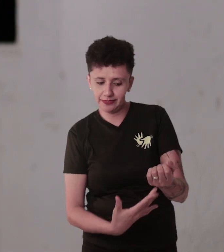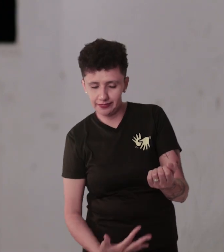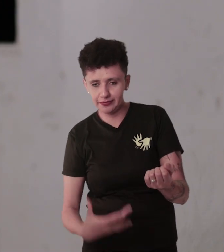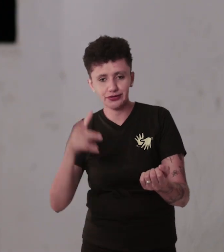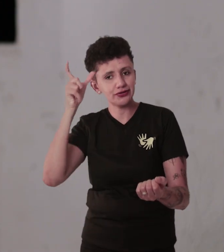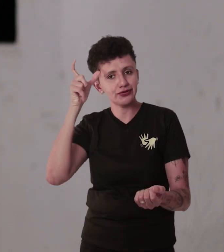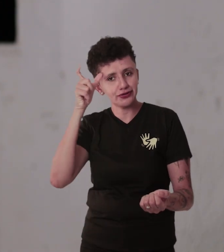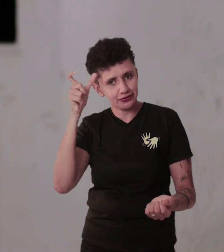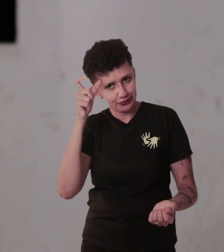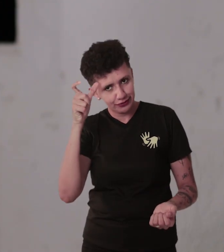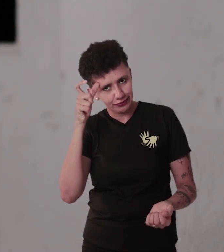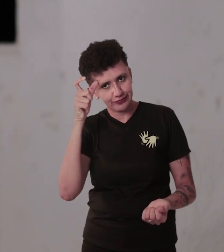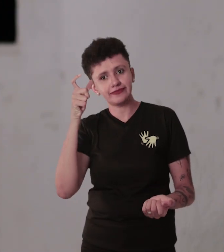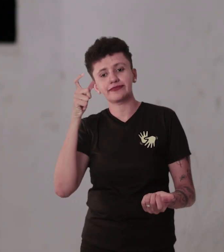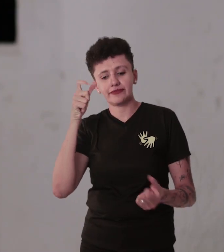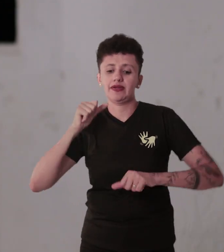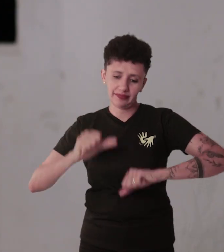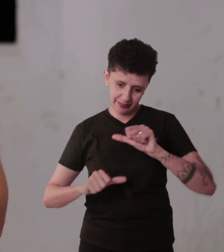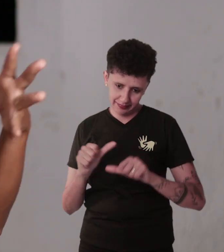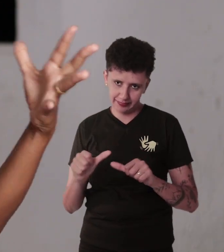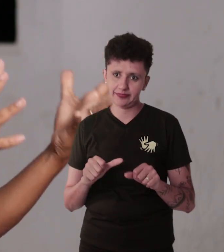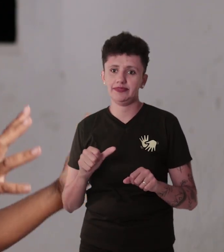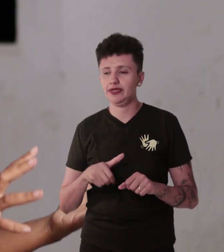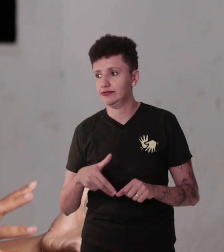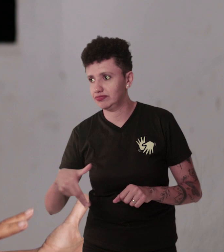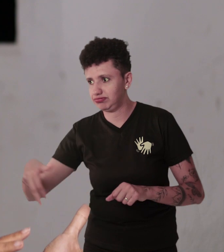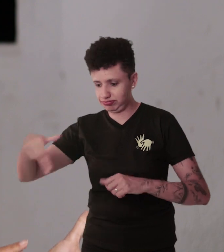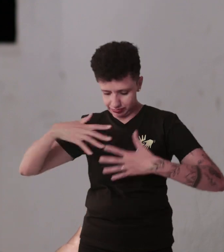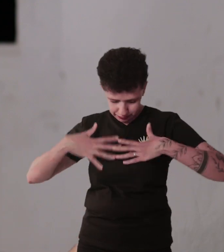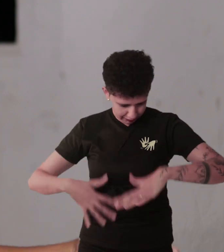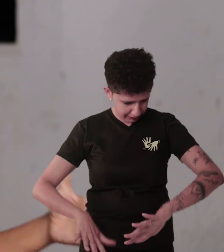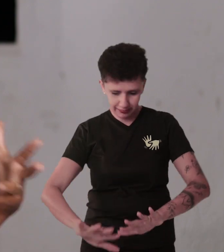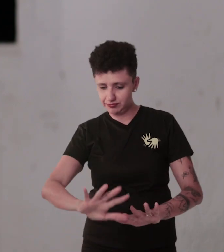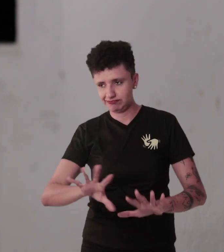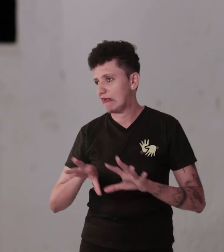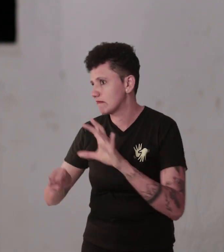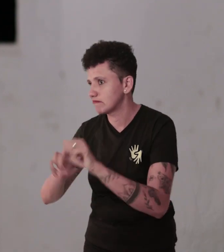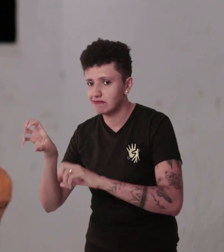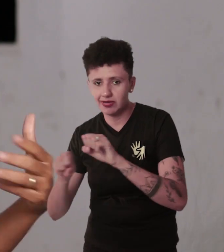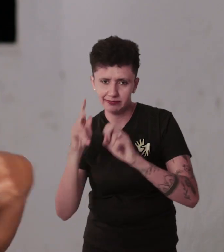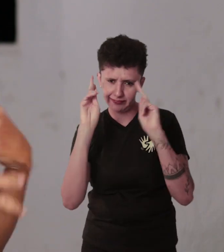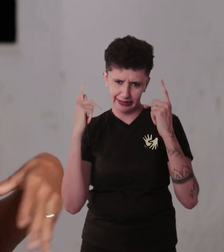aí com o maligno, e depois ele saía transformado e ia atacar as